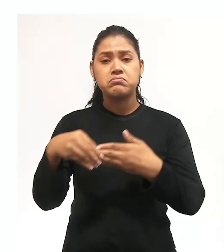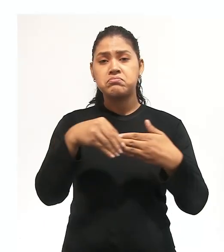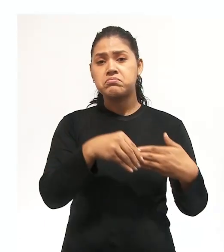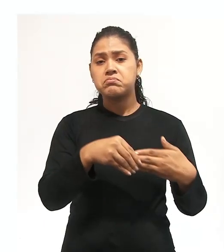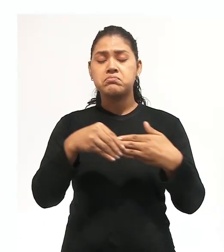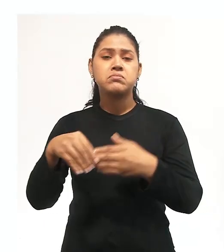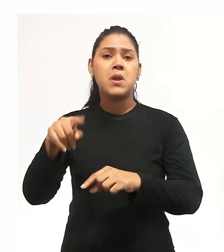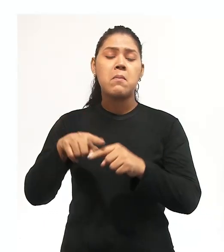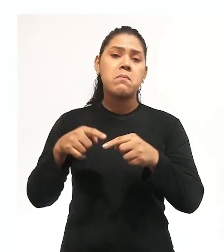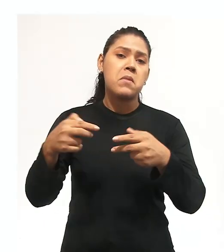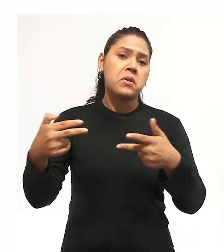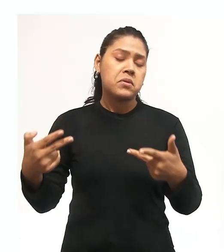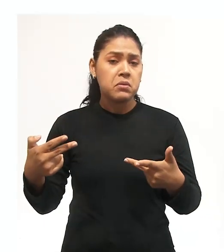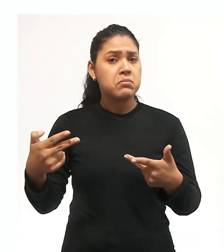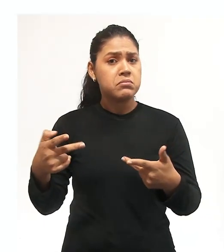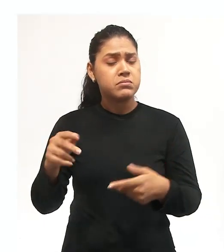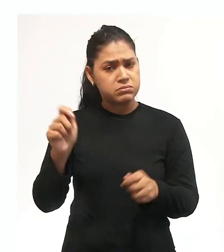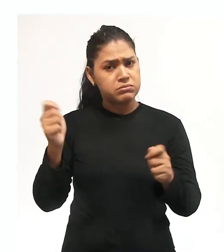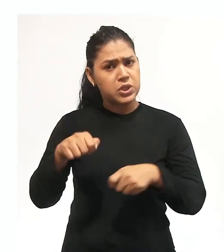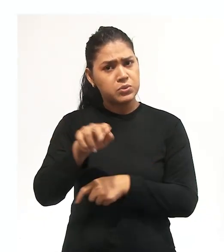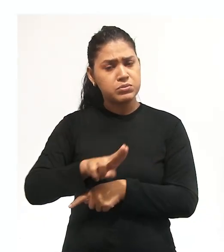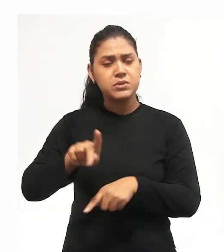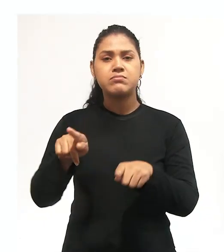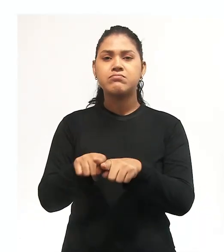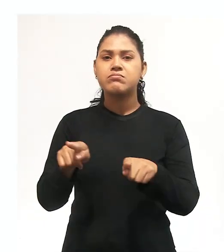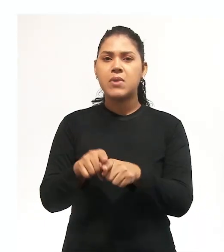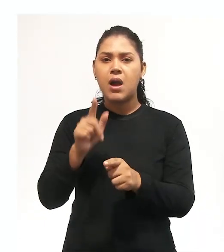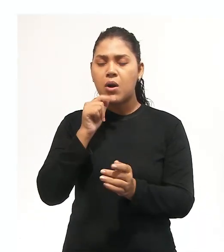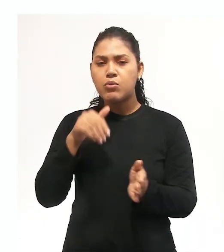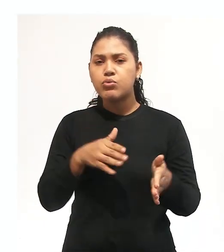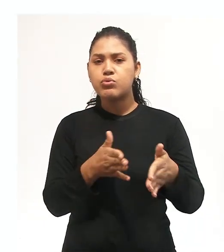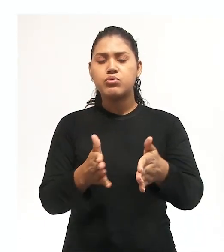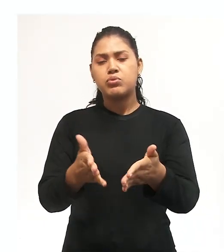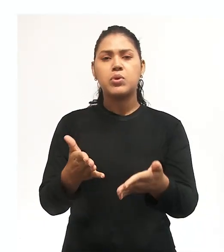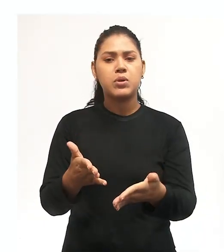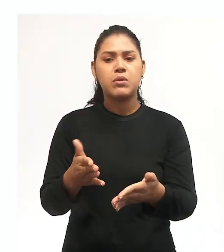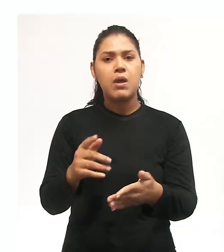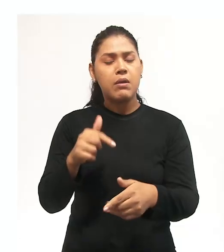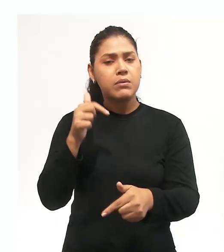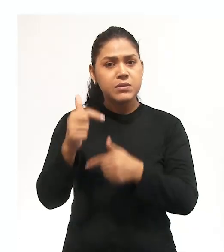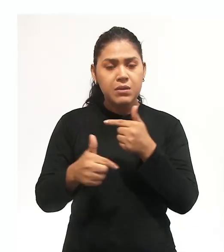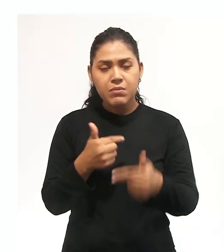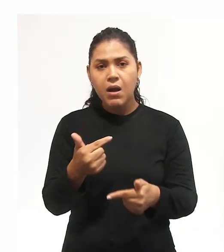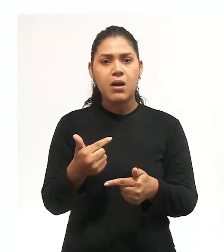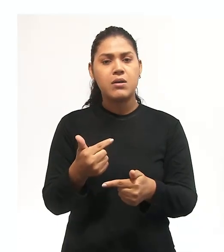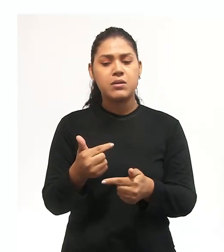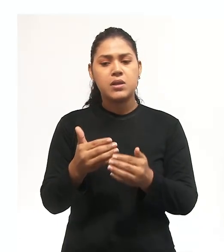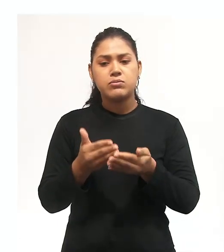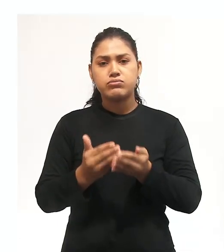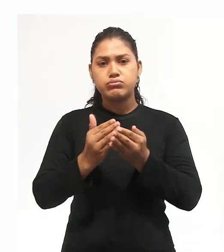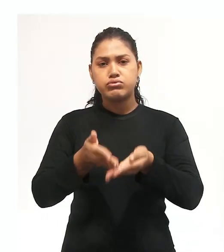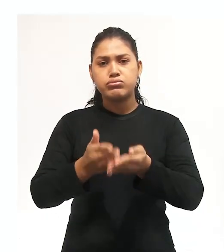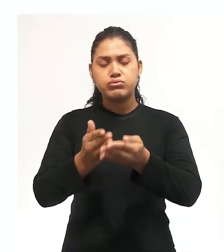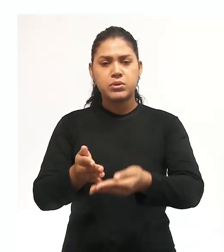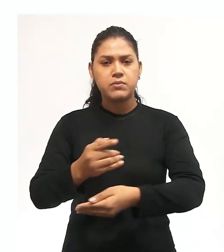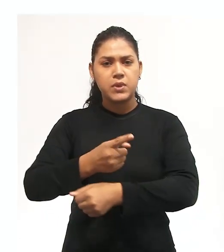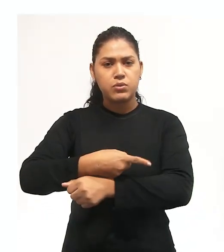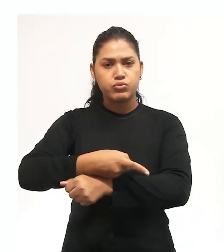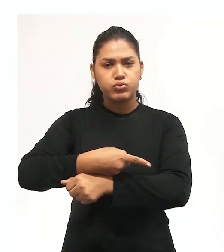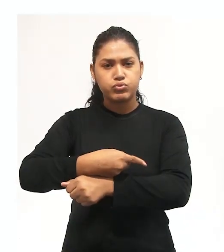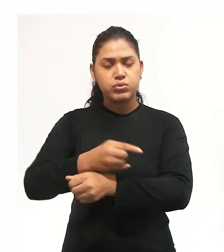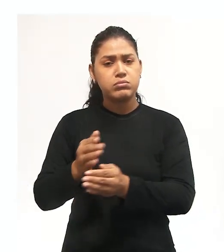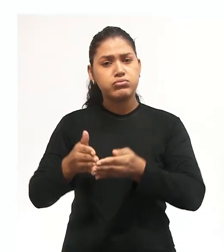meio de transporte, como um meio também de subsistência, né, de carregar, aqui também como meio